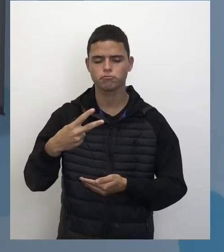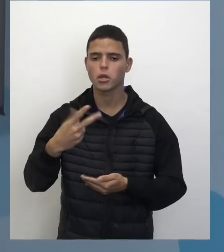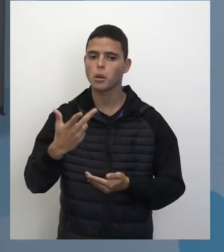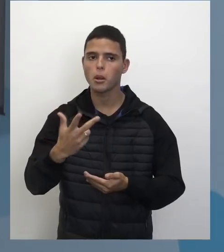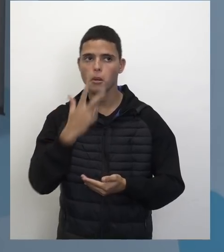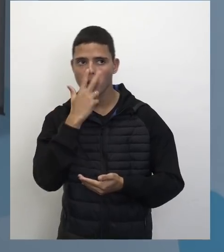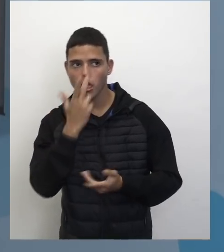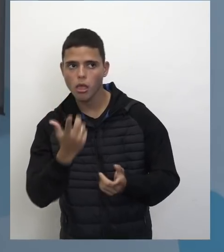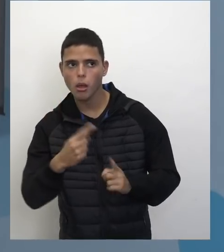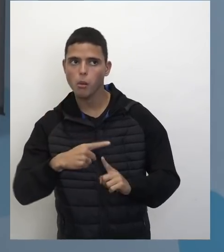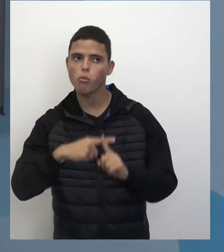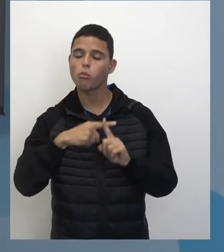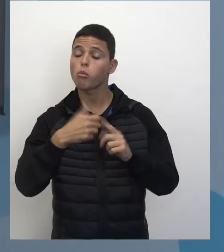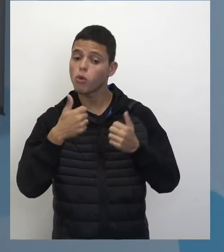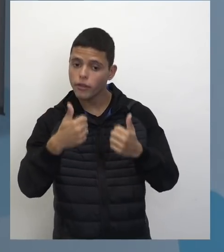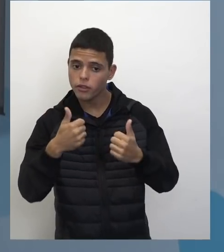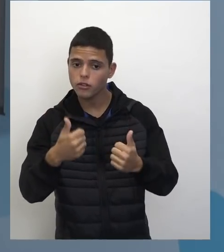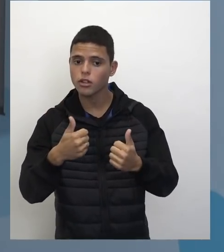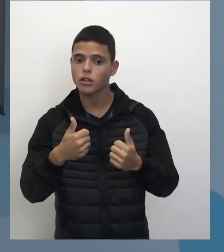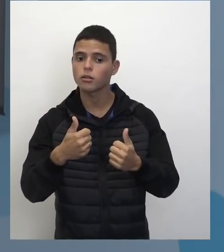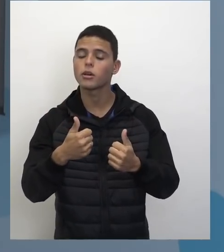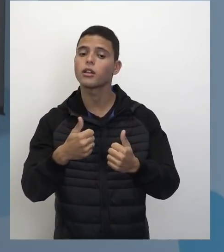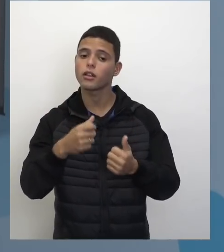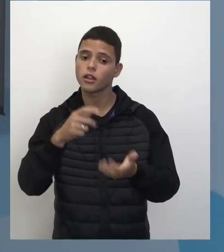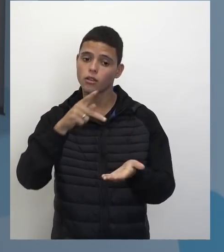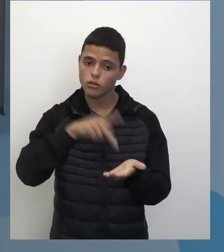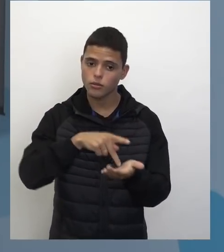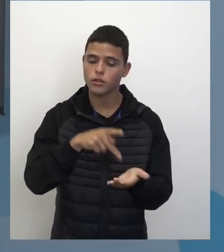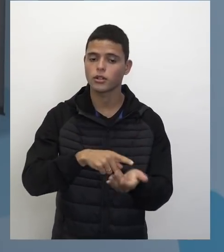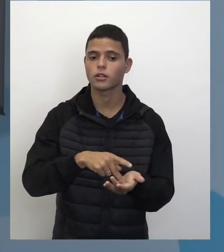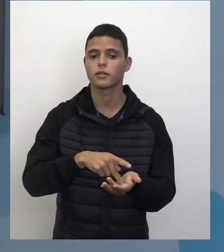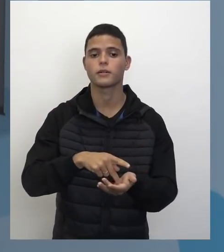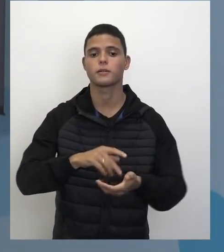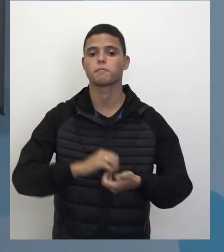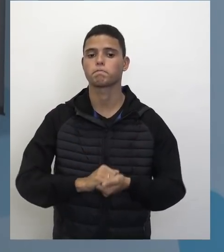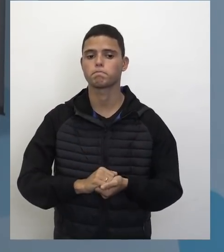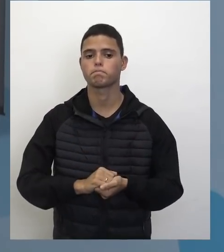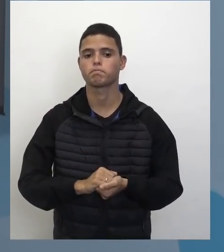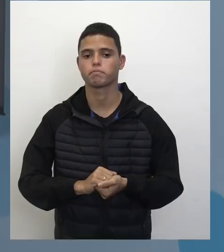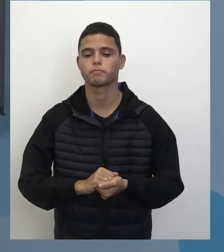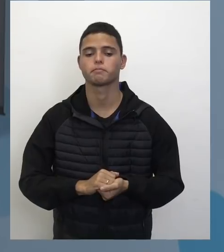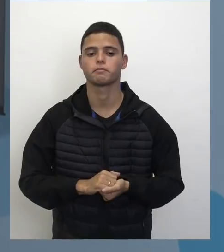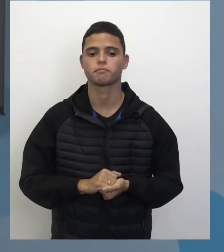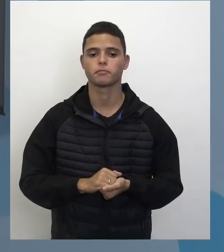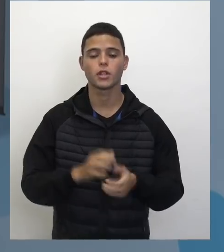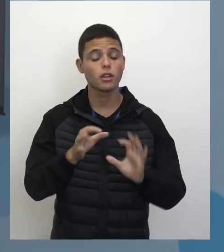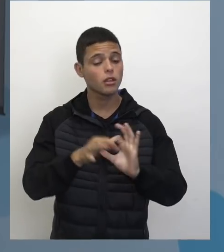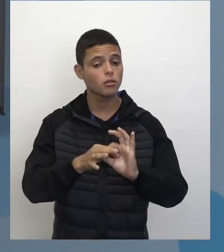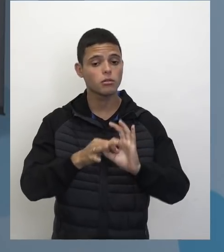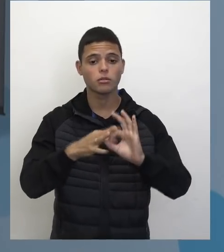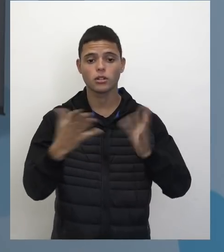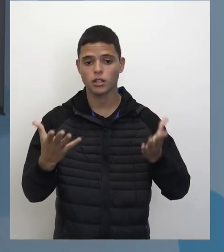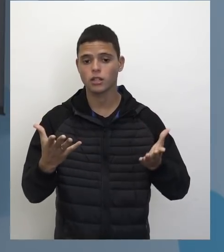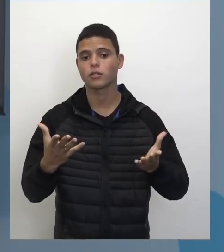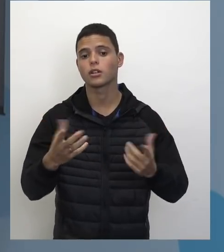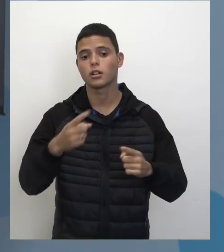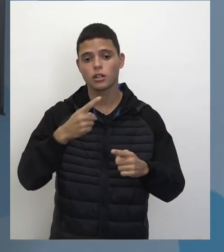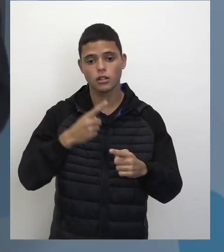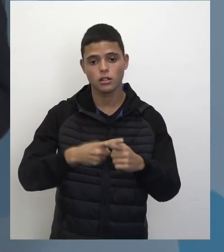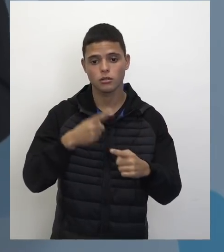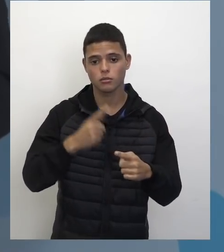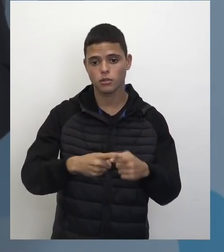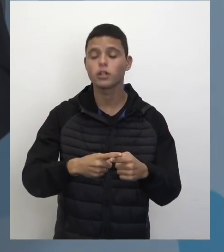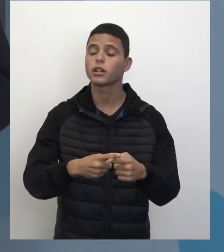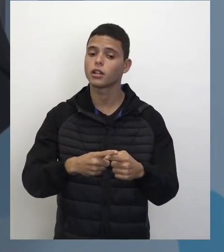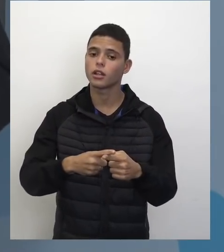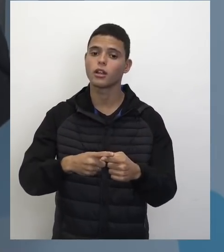positivas em qual sentido elas são verdadeiras, elas são independentes. Porque o fato da Juliana ser